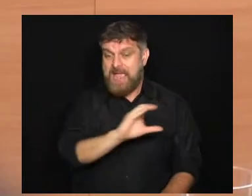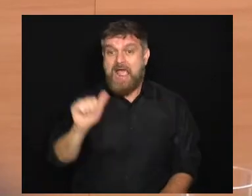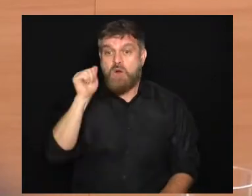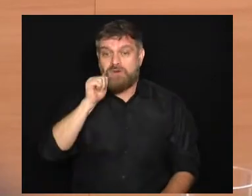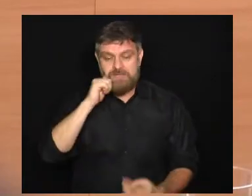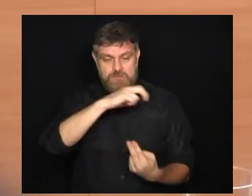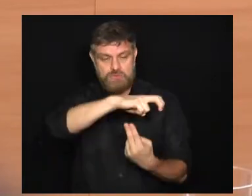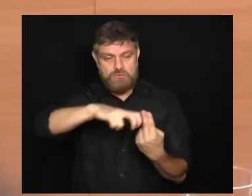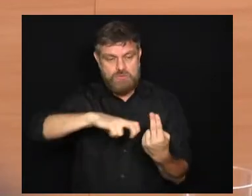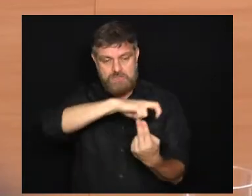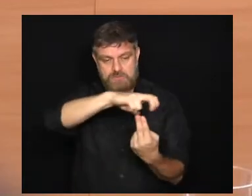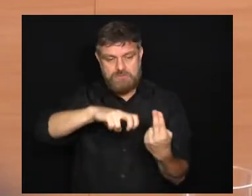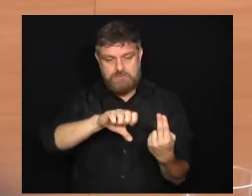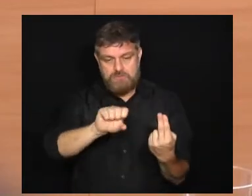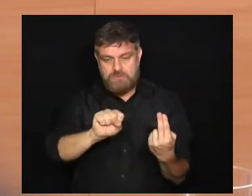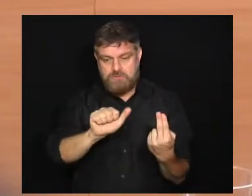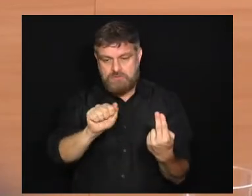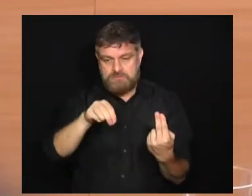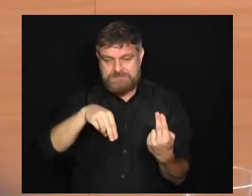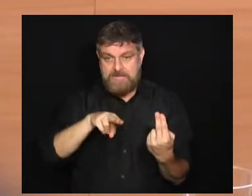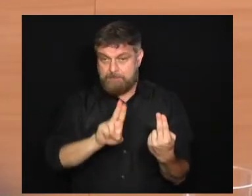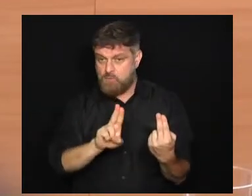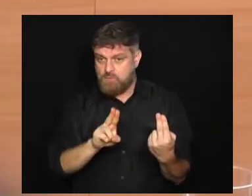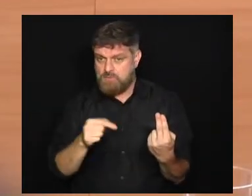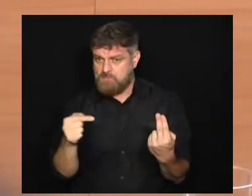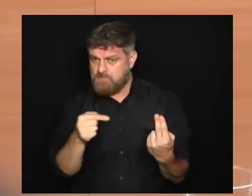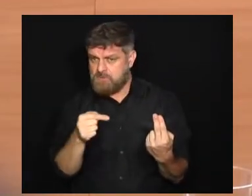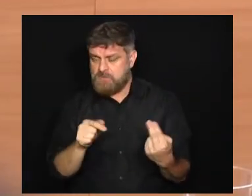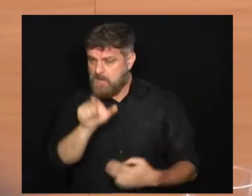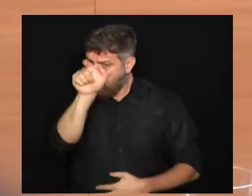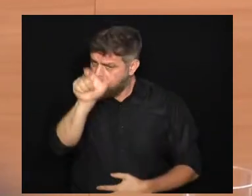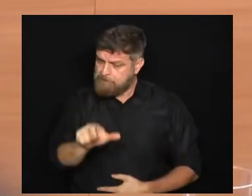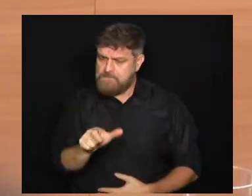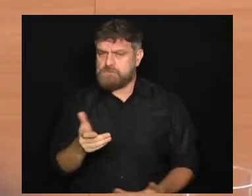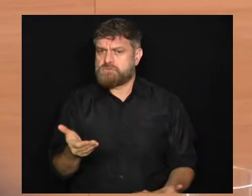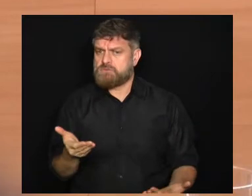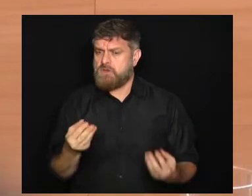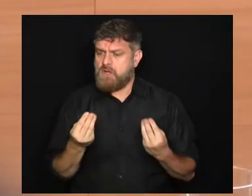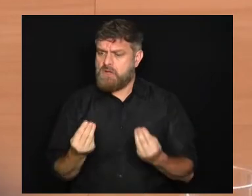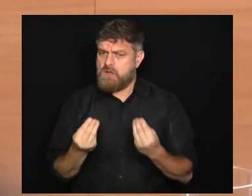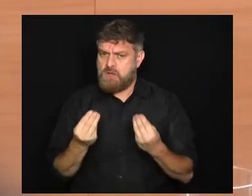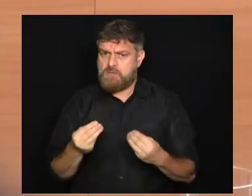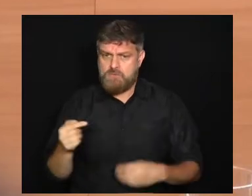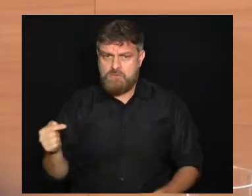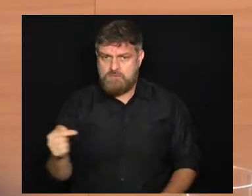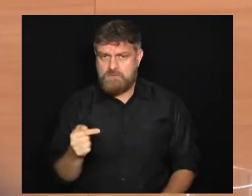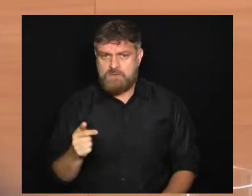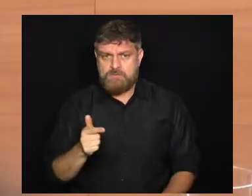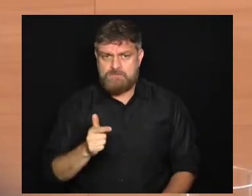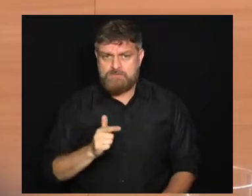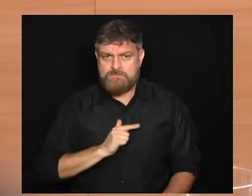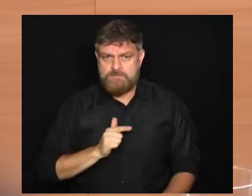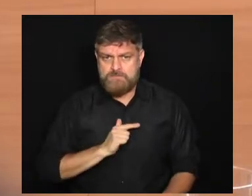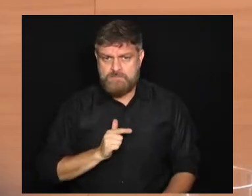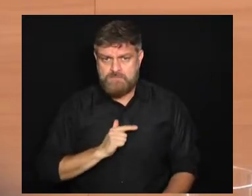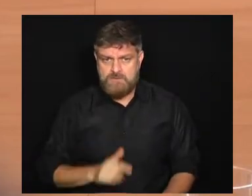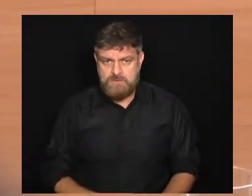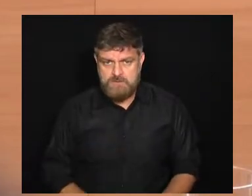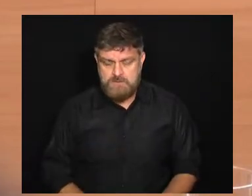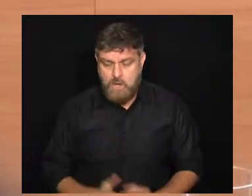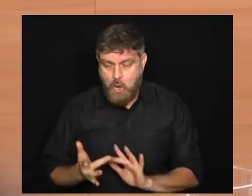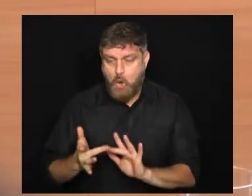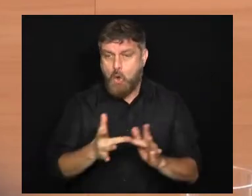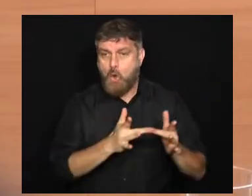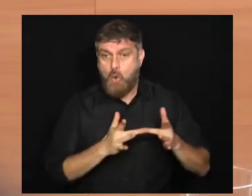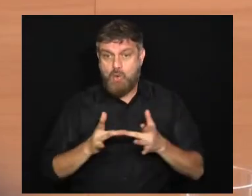SAMU, haja visto que é um posto que guarda grande interface com toda a